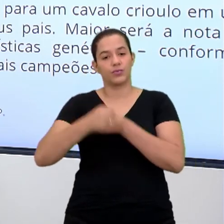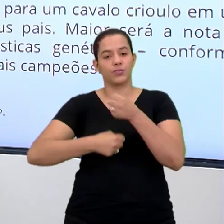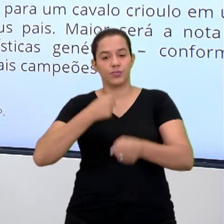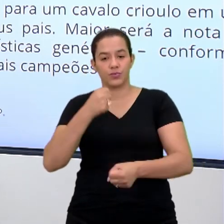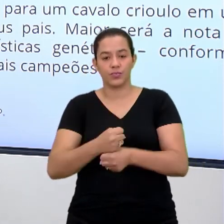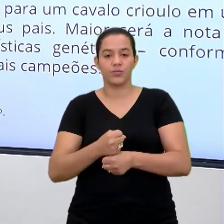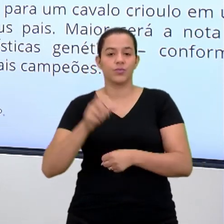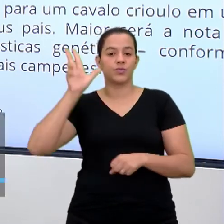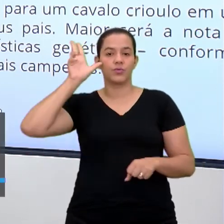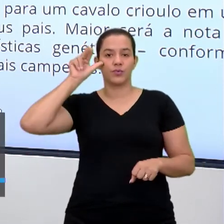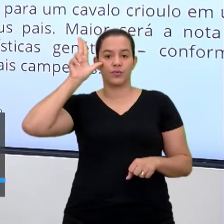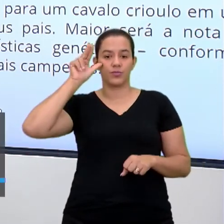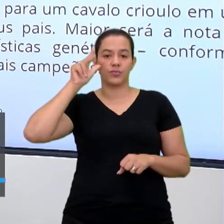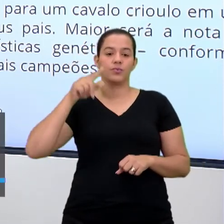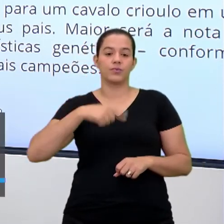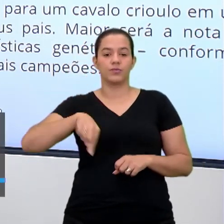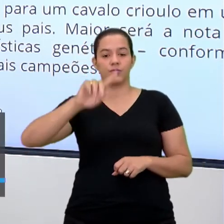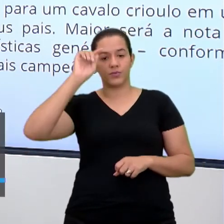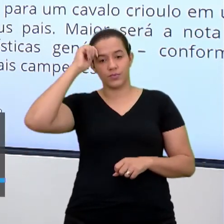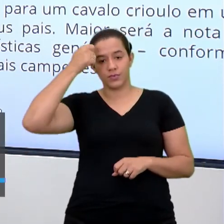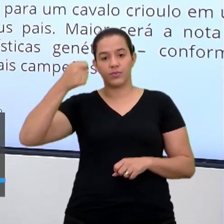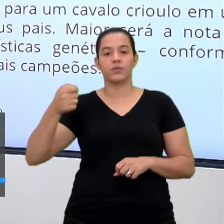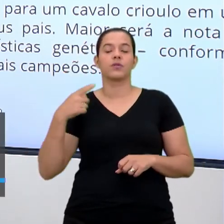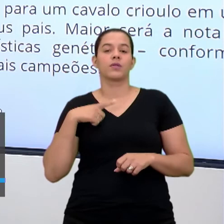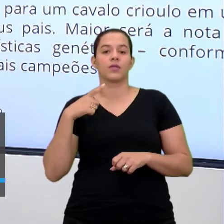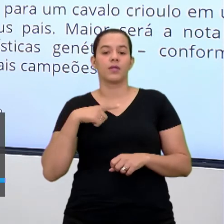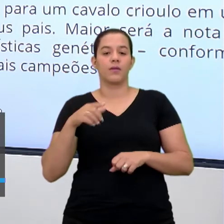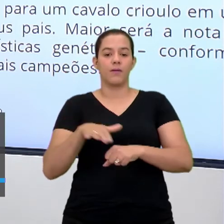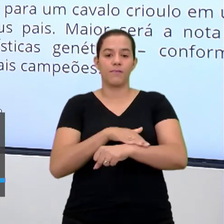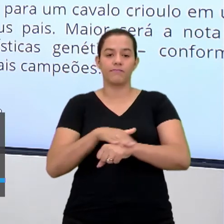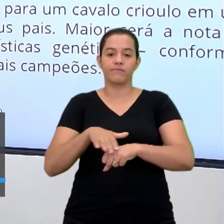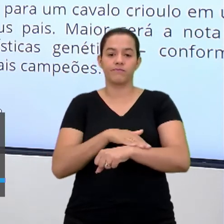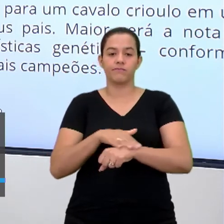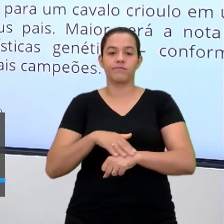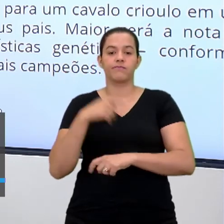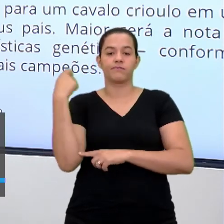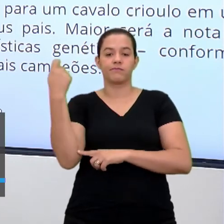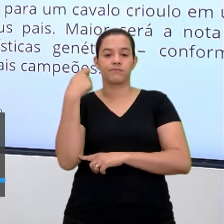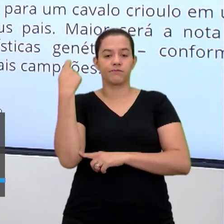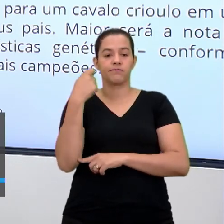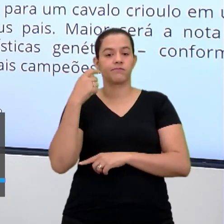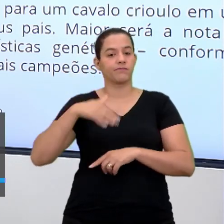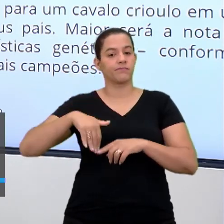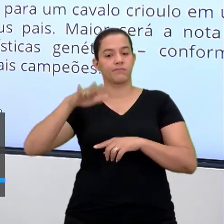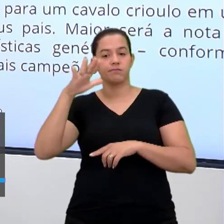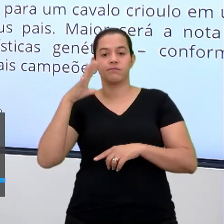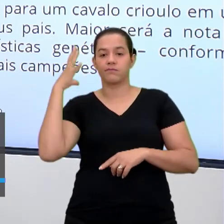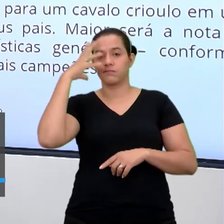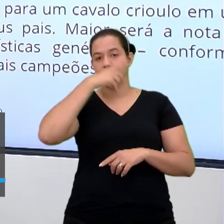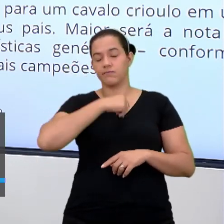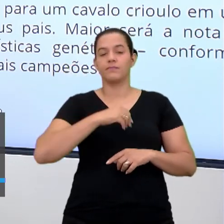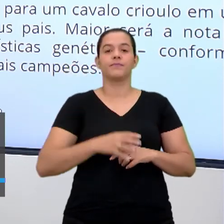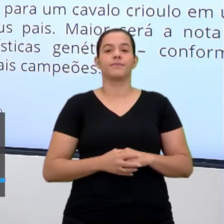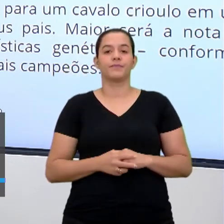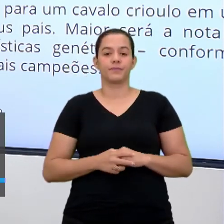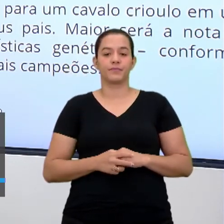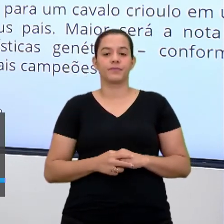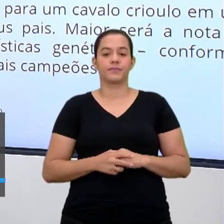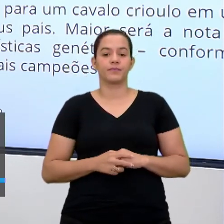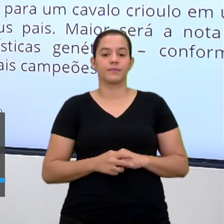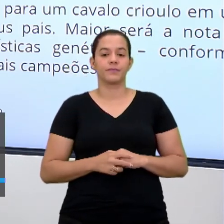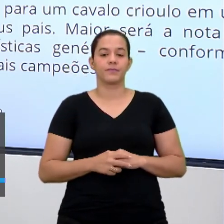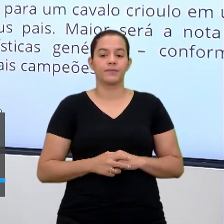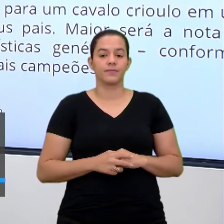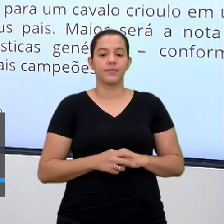festa do cavalo crioulo, né, que é a raça, né, lá do Rio Grande do Sul, maravilhosos animais, né, e assim,